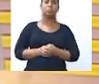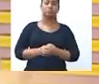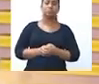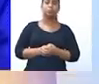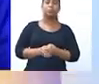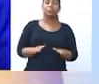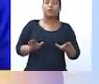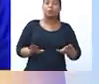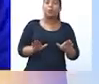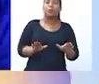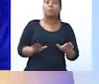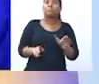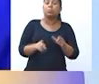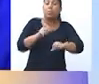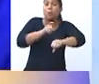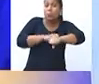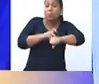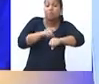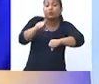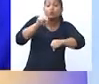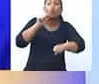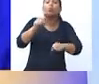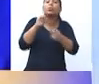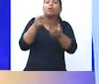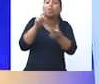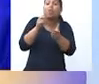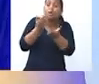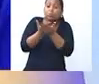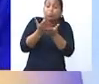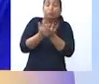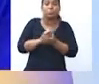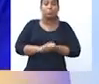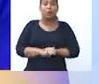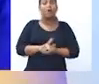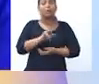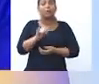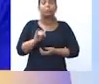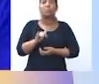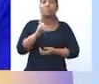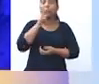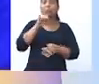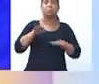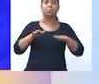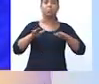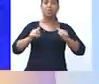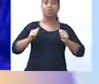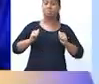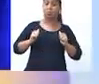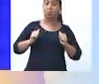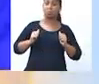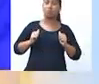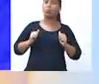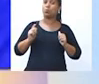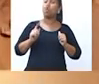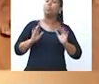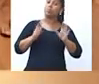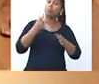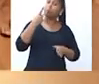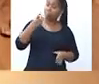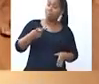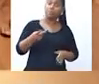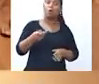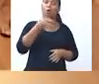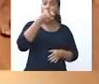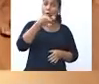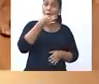critérios. Né? Só que a partir do momento que você escolhe o que estudar, o que você já não está sendo neutro, você já está colocando ali a sua subjetividade,